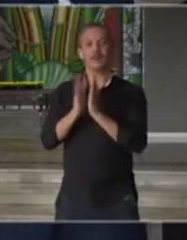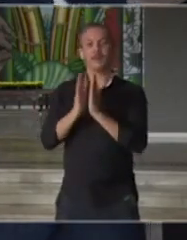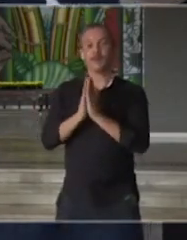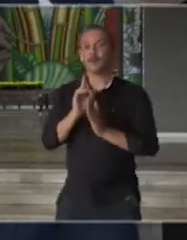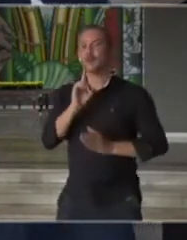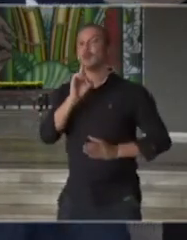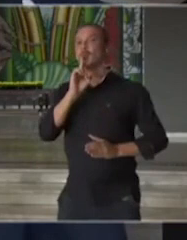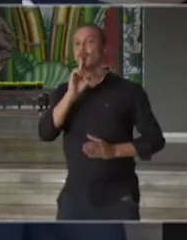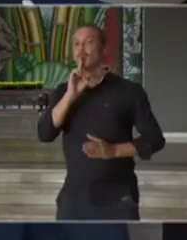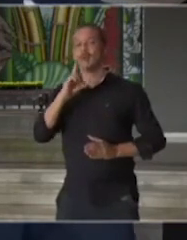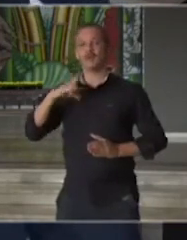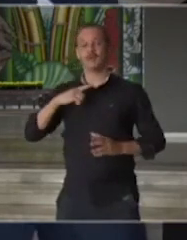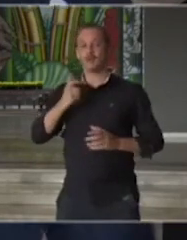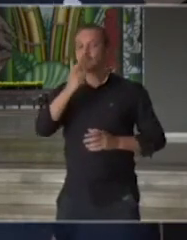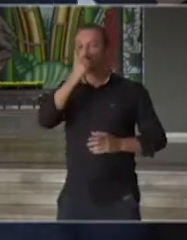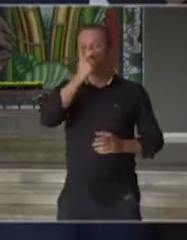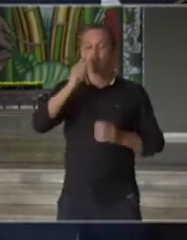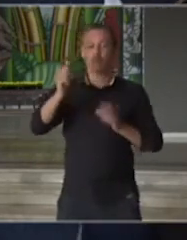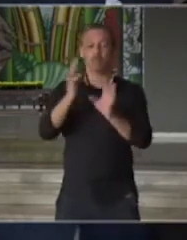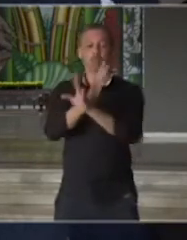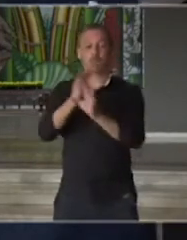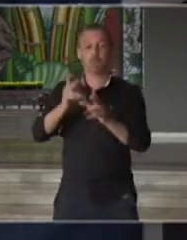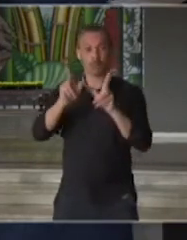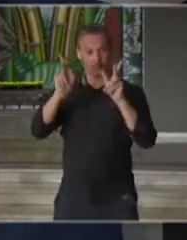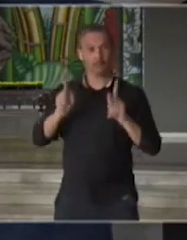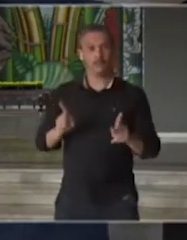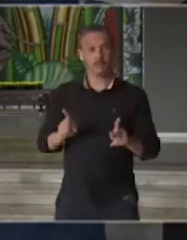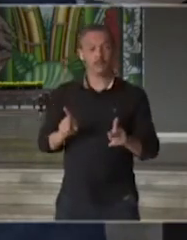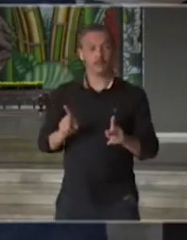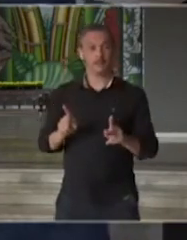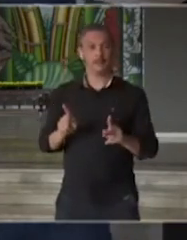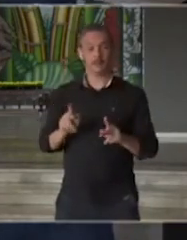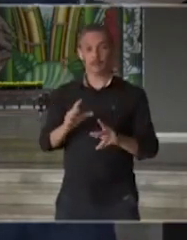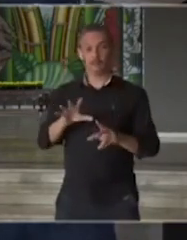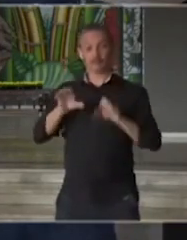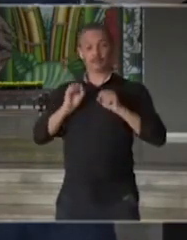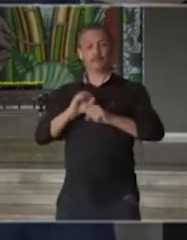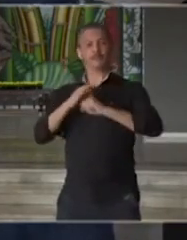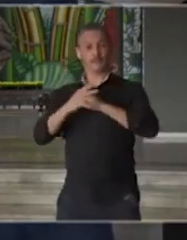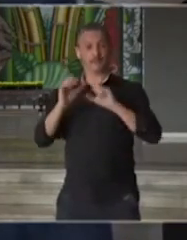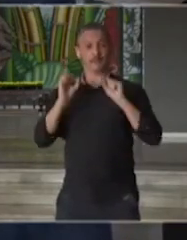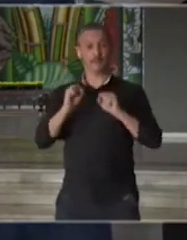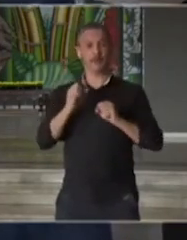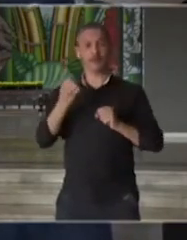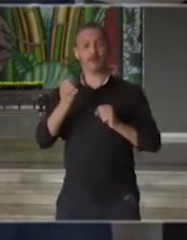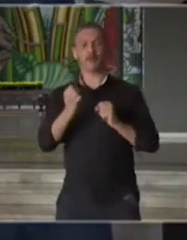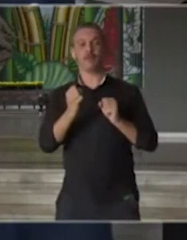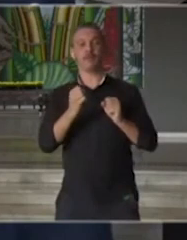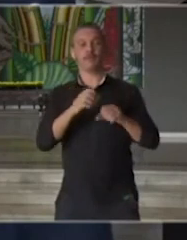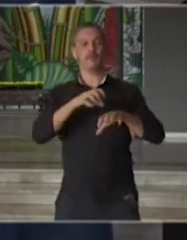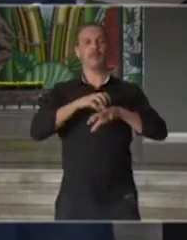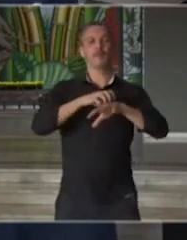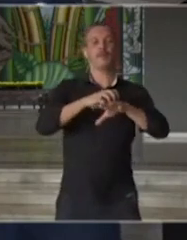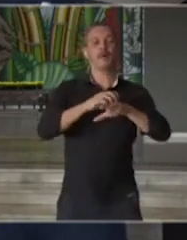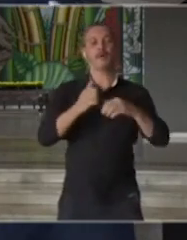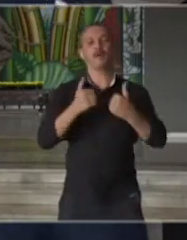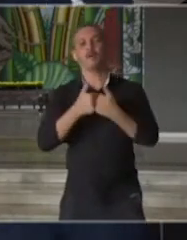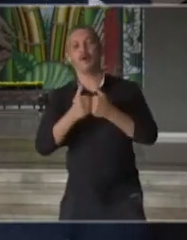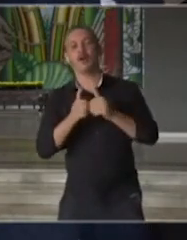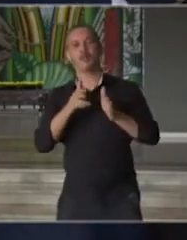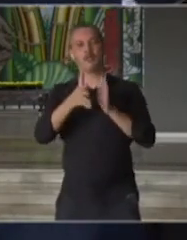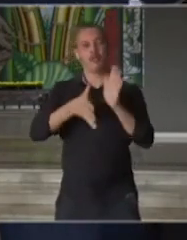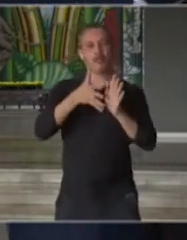de retirada em setores como lojas de materiais de construção, celebrações religiosas e atividades